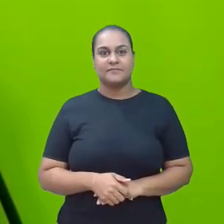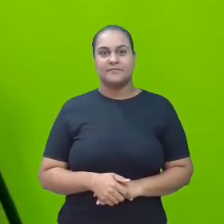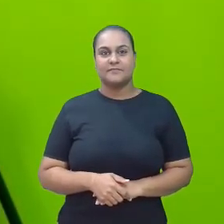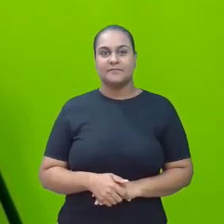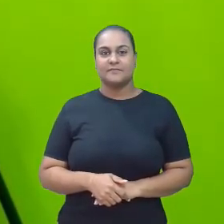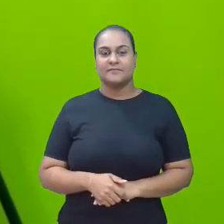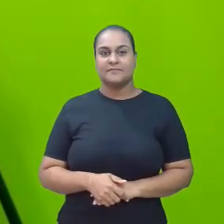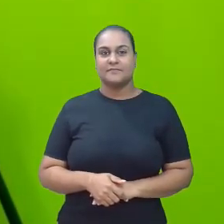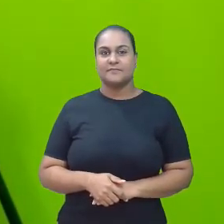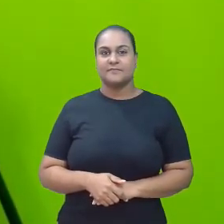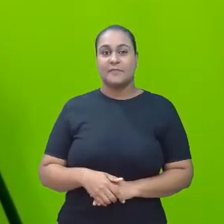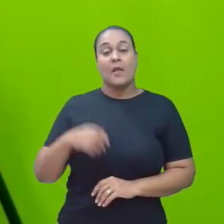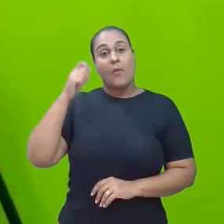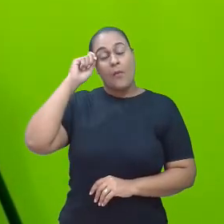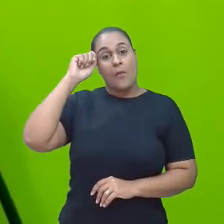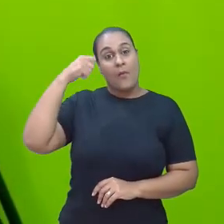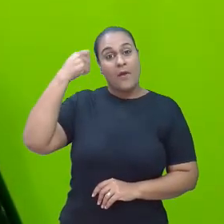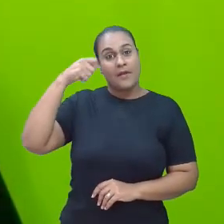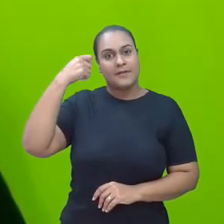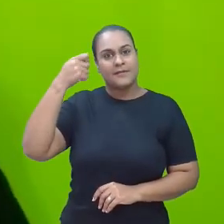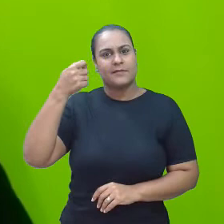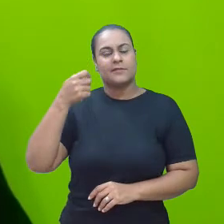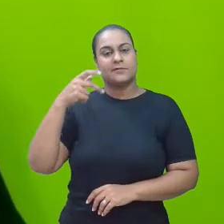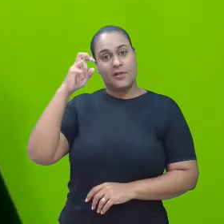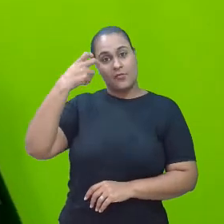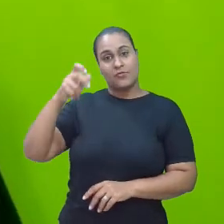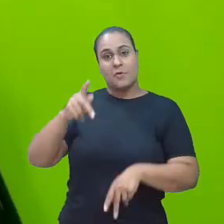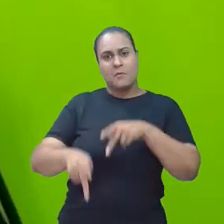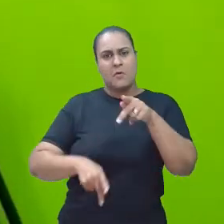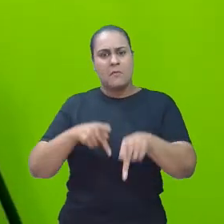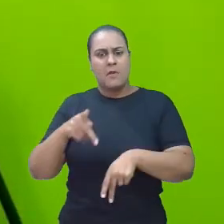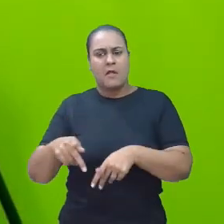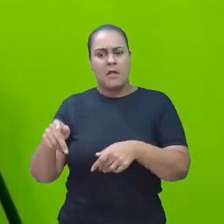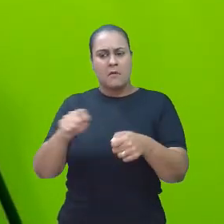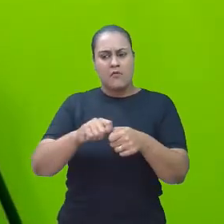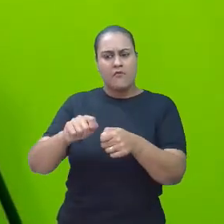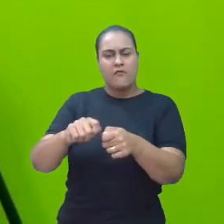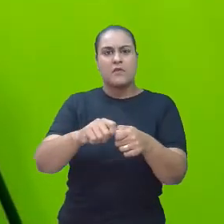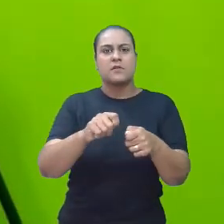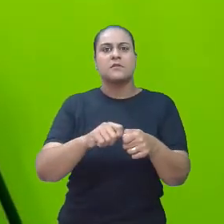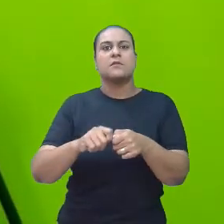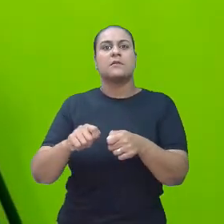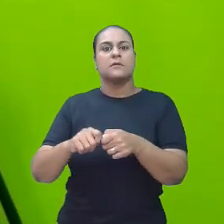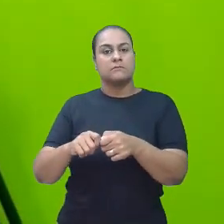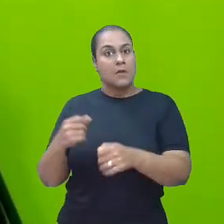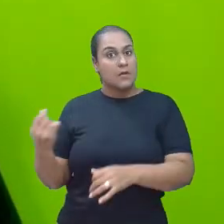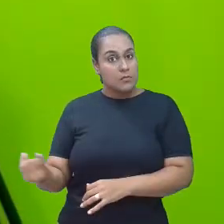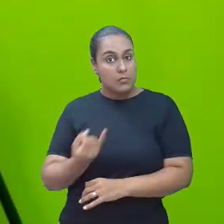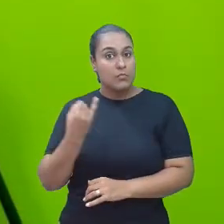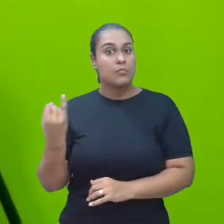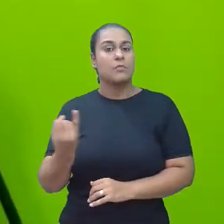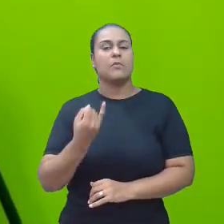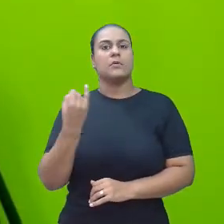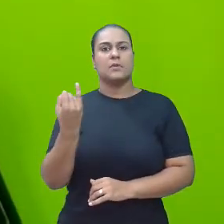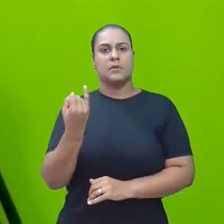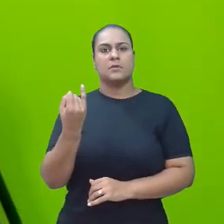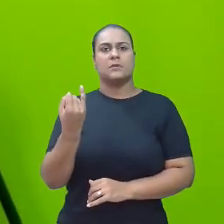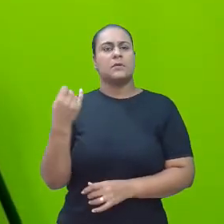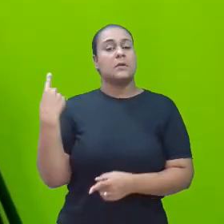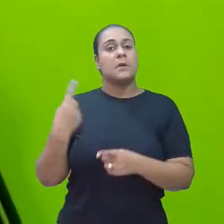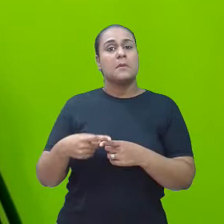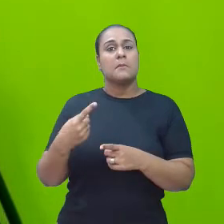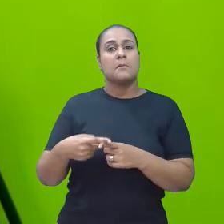O artista da cultura popular, os fazedores da cultura popular, né, eles são de grande importância porque